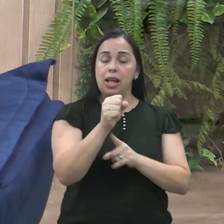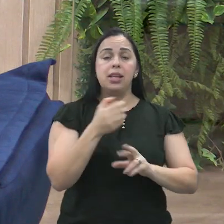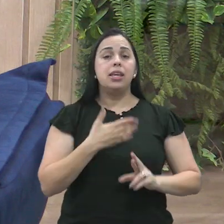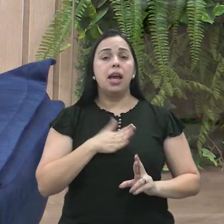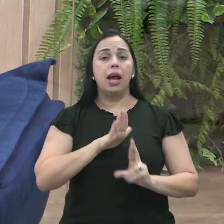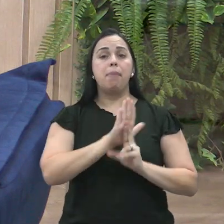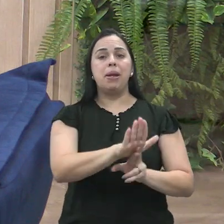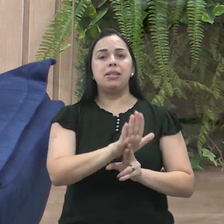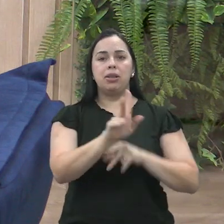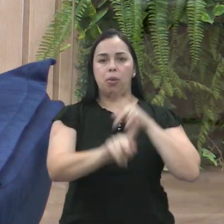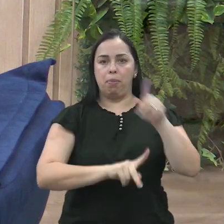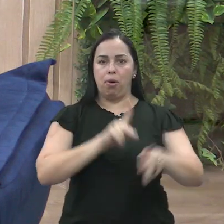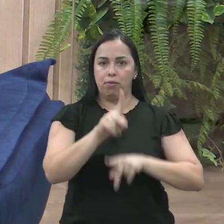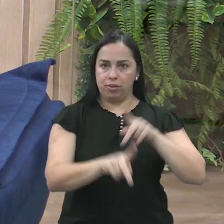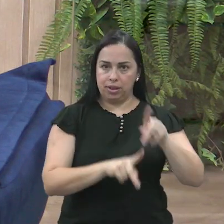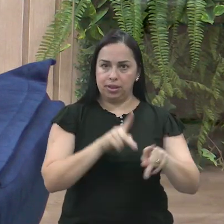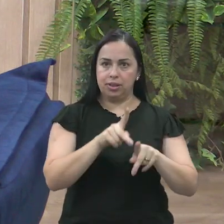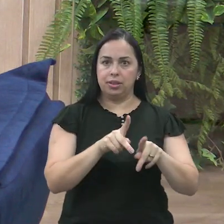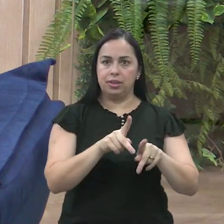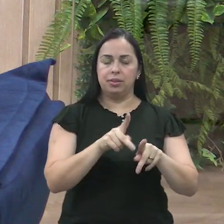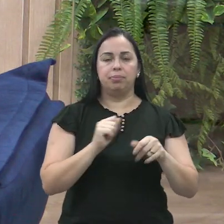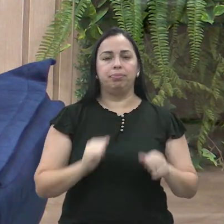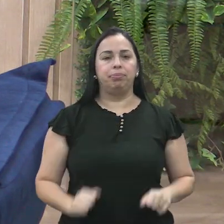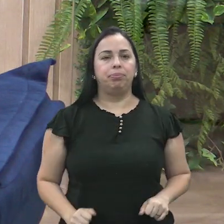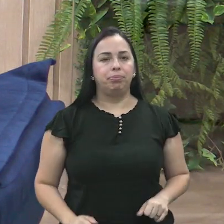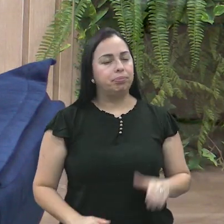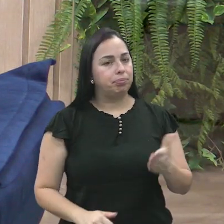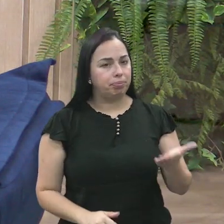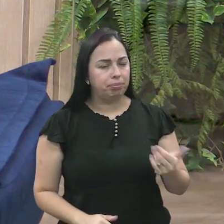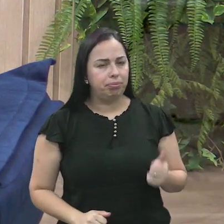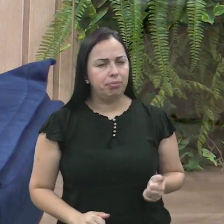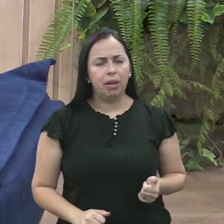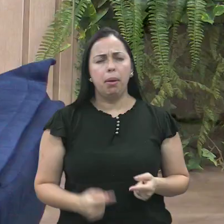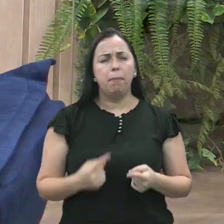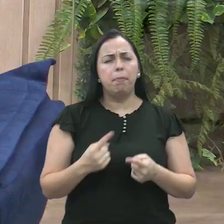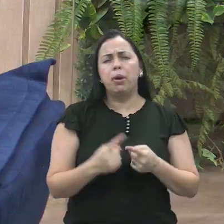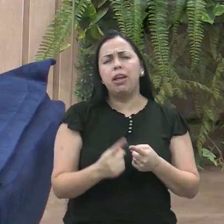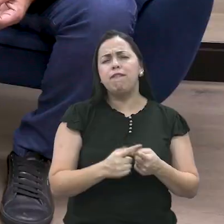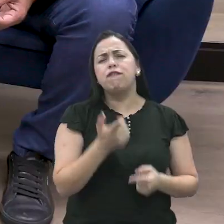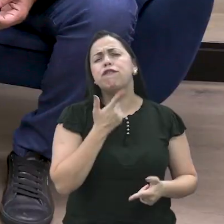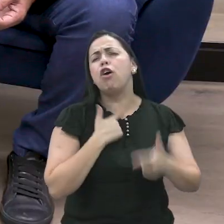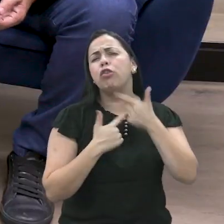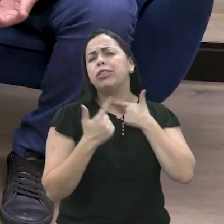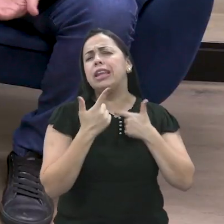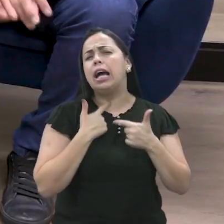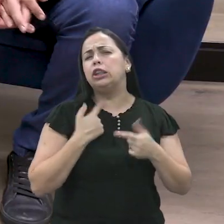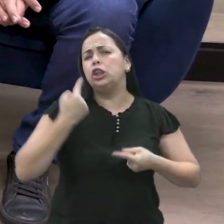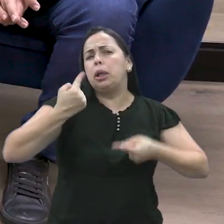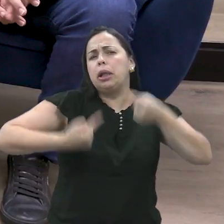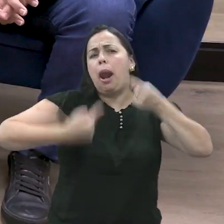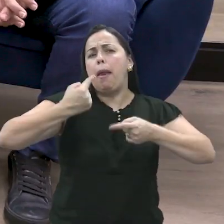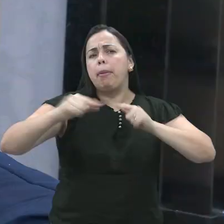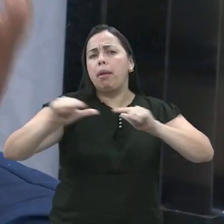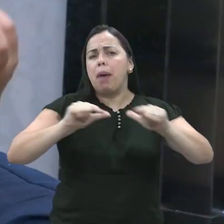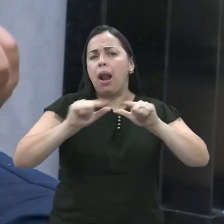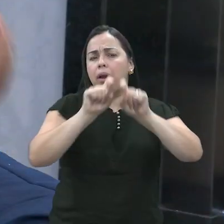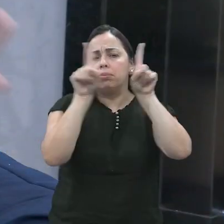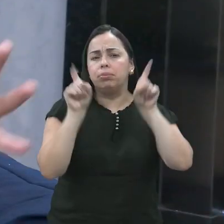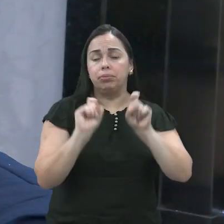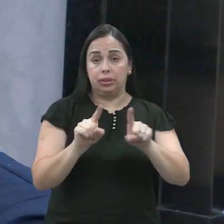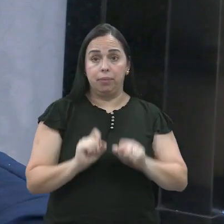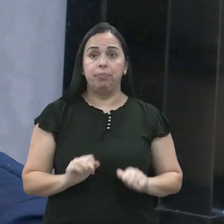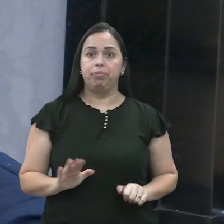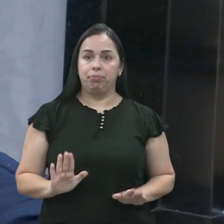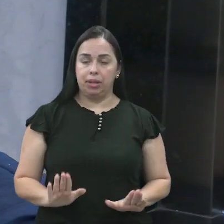então, obter essa primeira possibilidade de representar a população de São José dos Campos dentro da Câmara Municipal. E o que te motivou